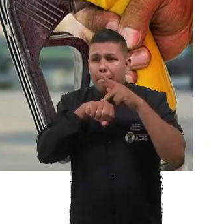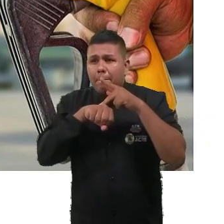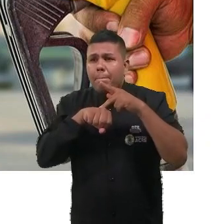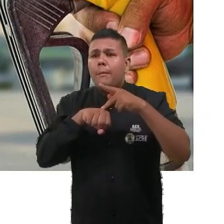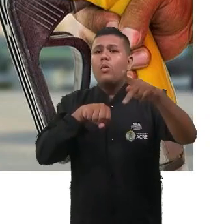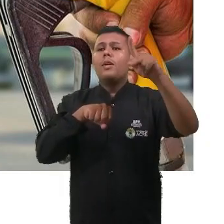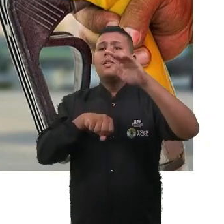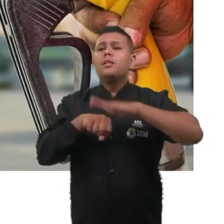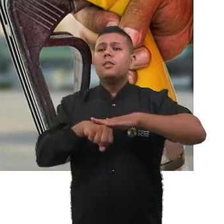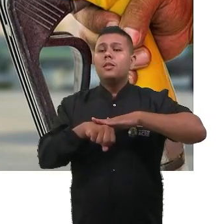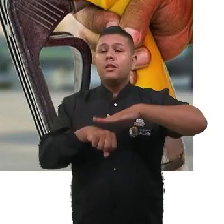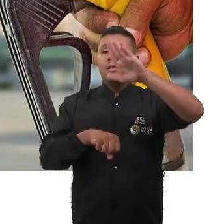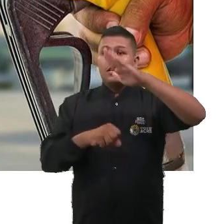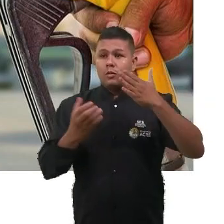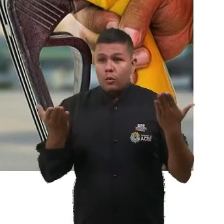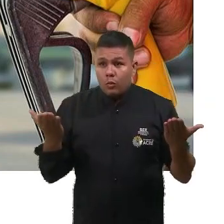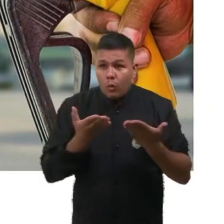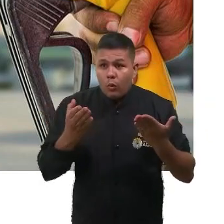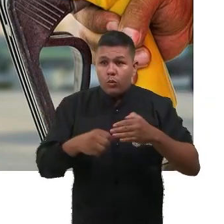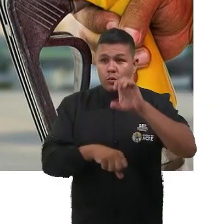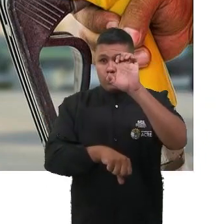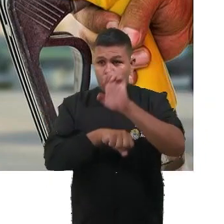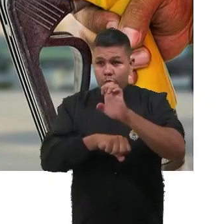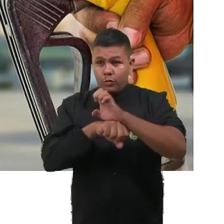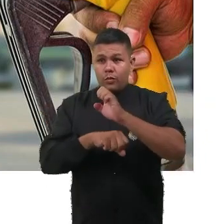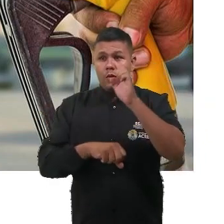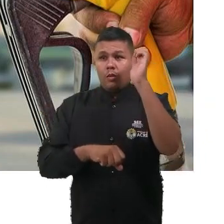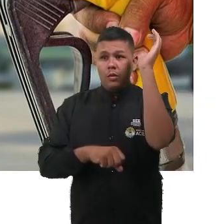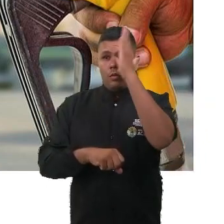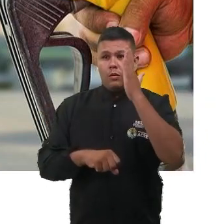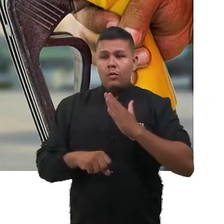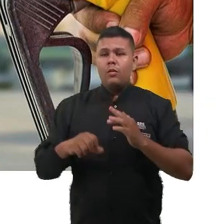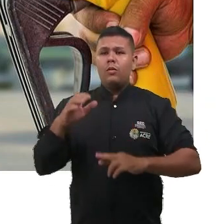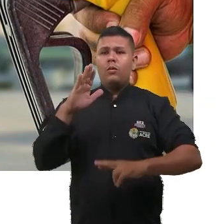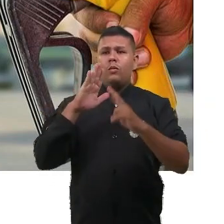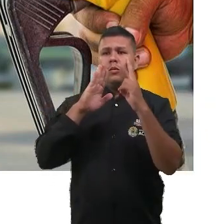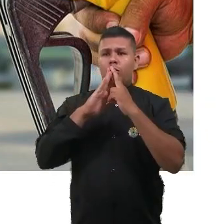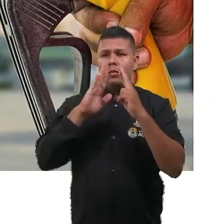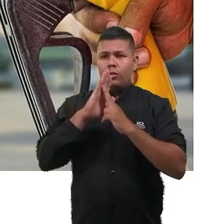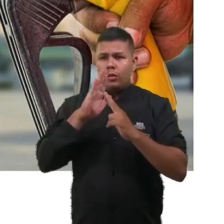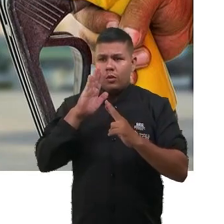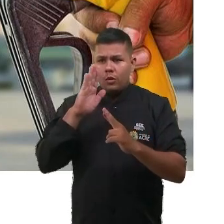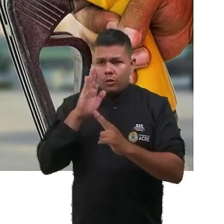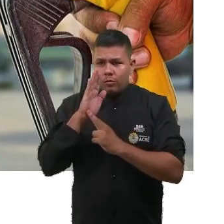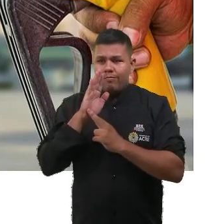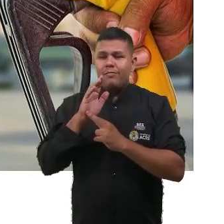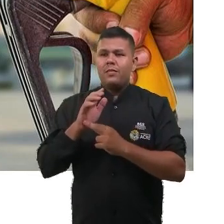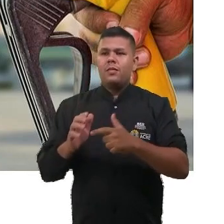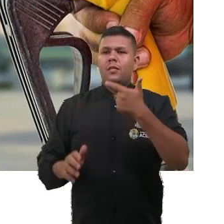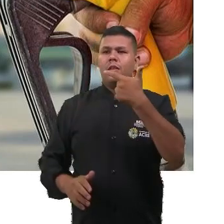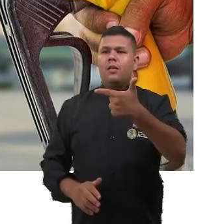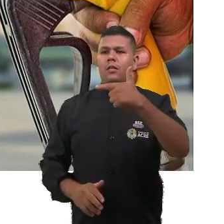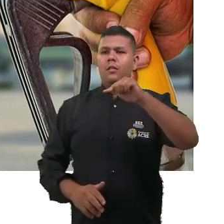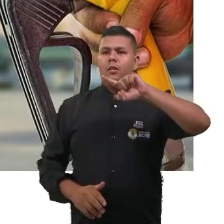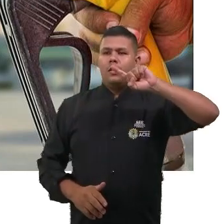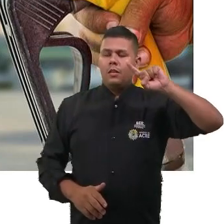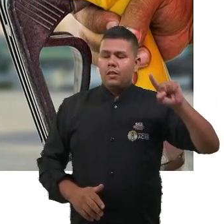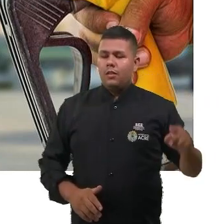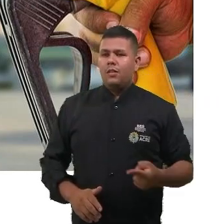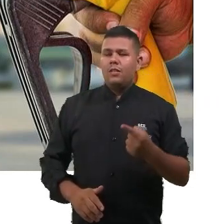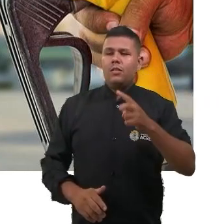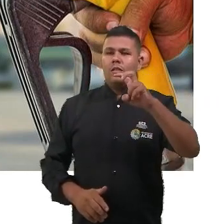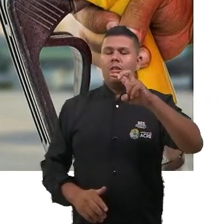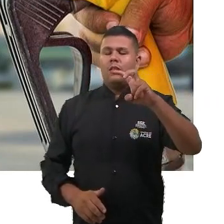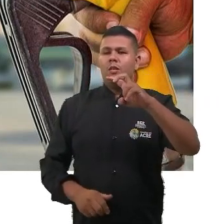no nosso estado, no nosso país, eu tenho uma regulamentação em que eu permito ali até 27,5%